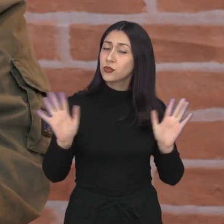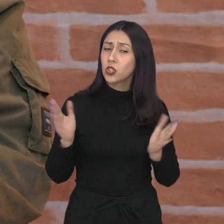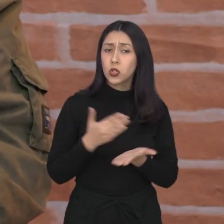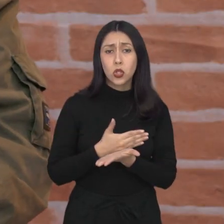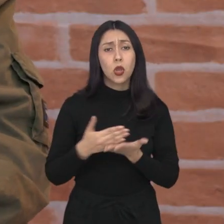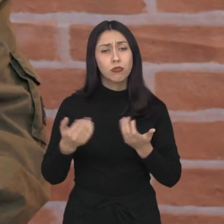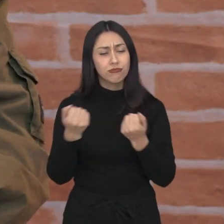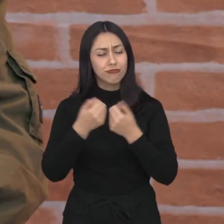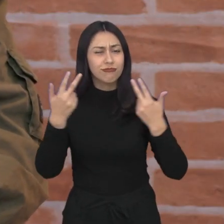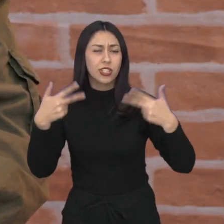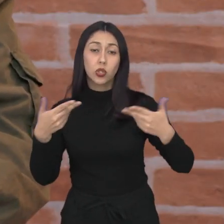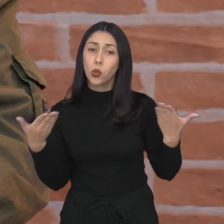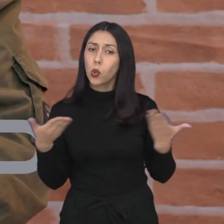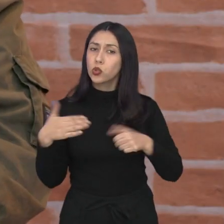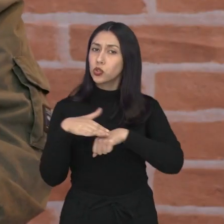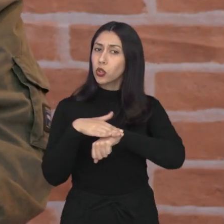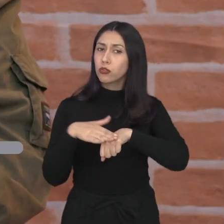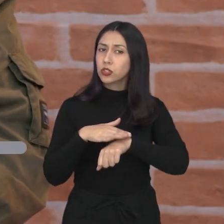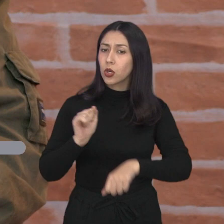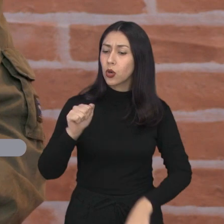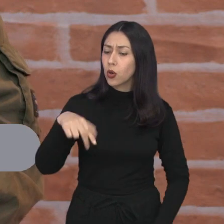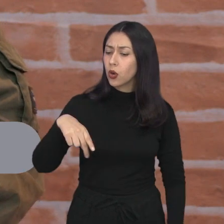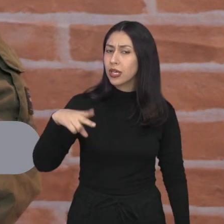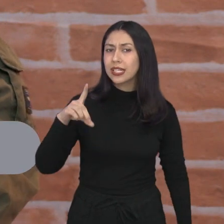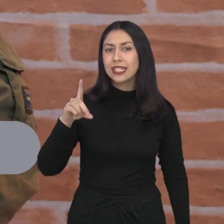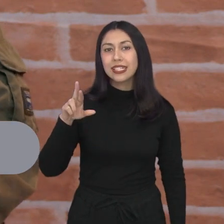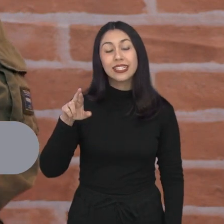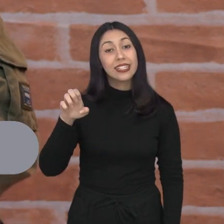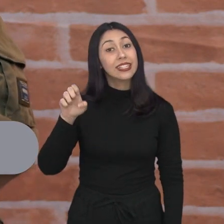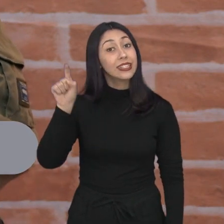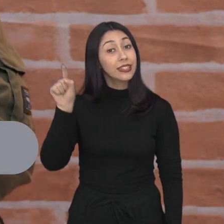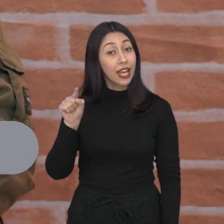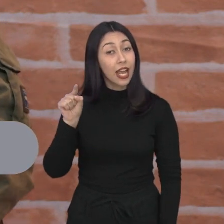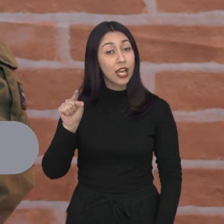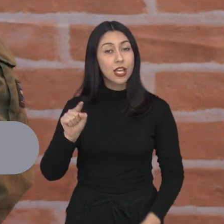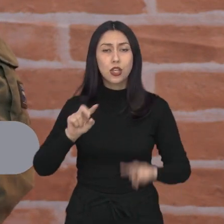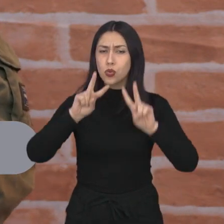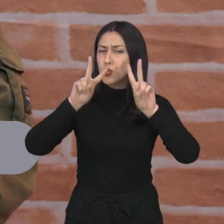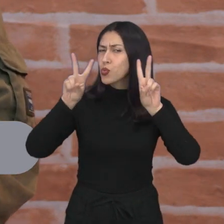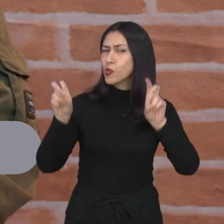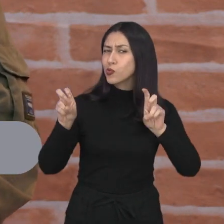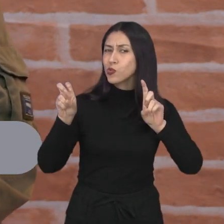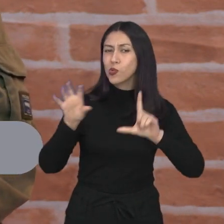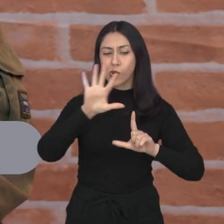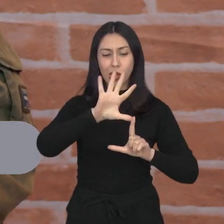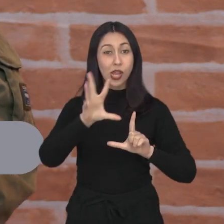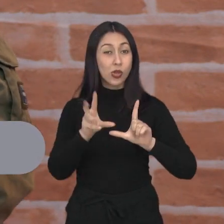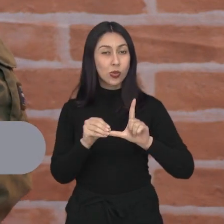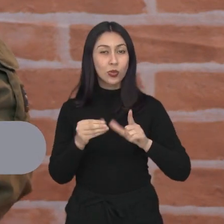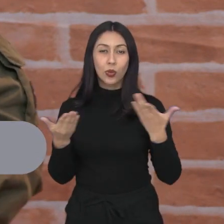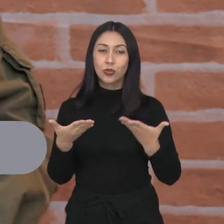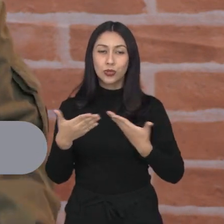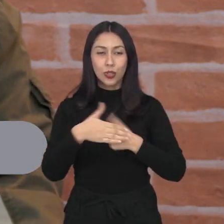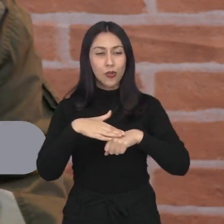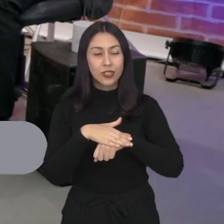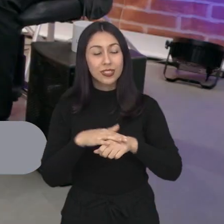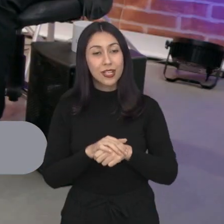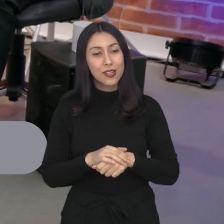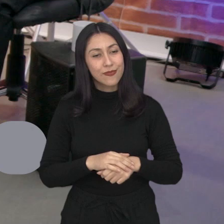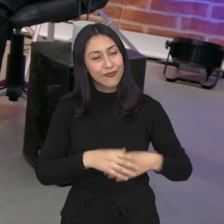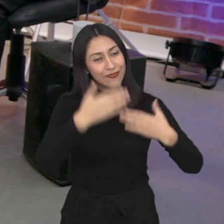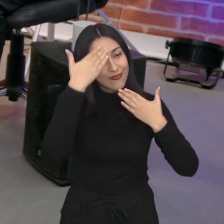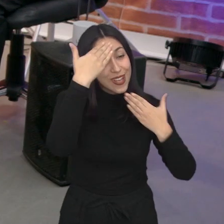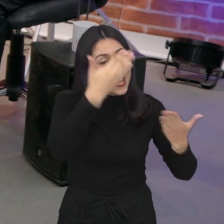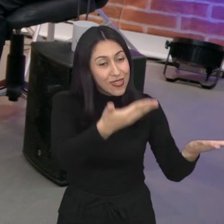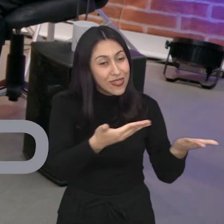É isso aí, tá começando mais um Tá Ligado e hoje eu vou conversar com o André, que deschava nesse tema de cartoon e vai bater um papo muito legal com nós. André, muito obrigado